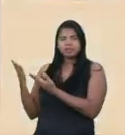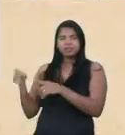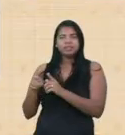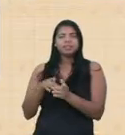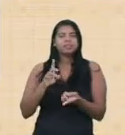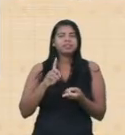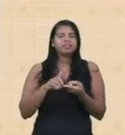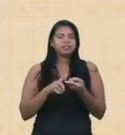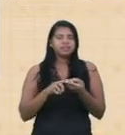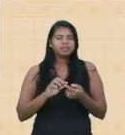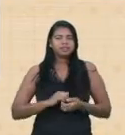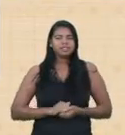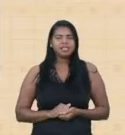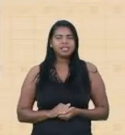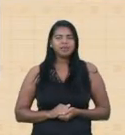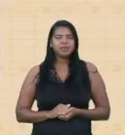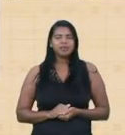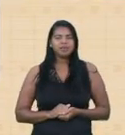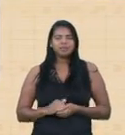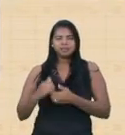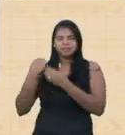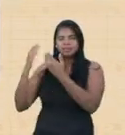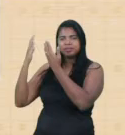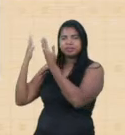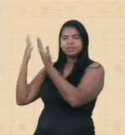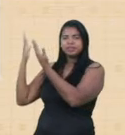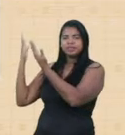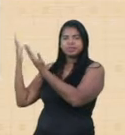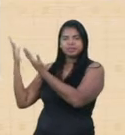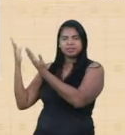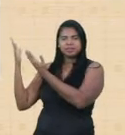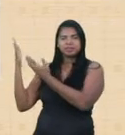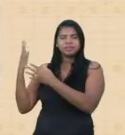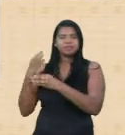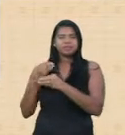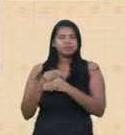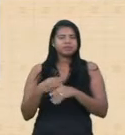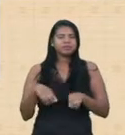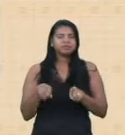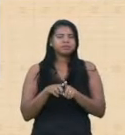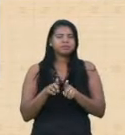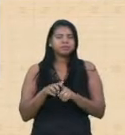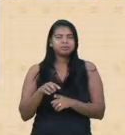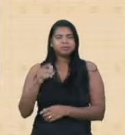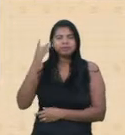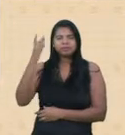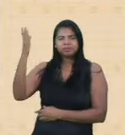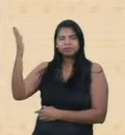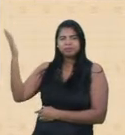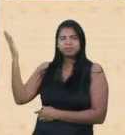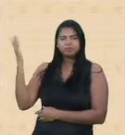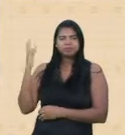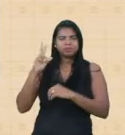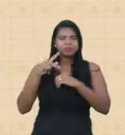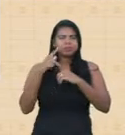de maneira que esse campo magnético, ele não será percebido, visto